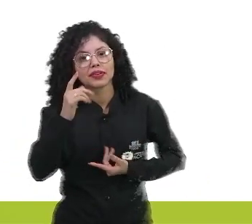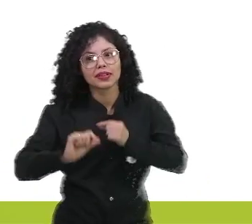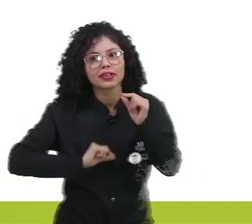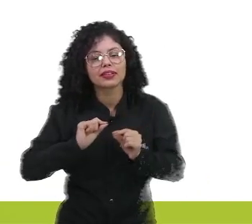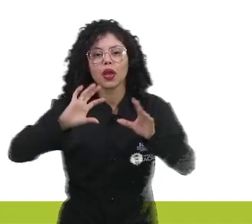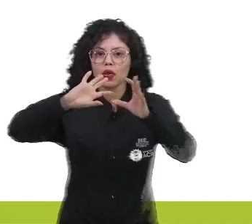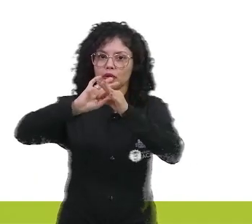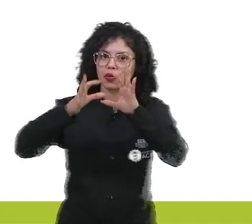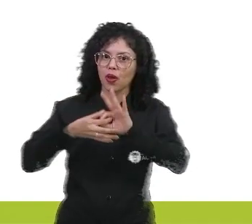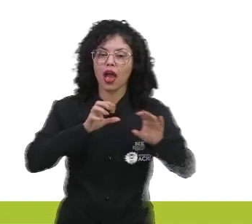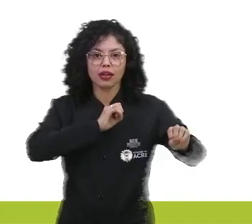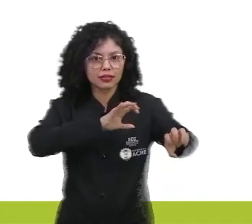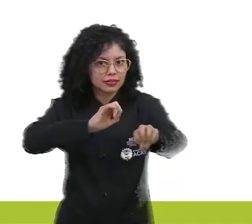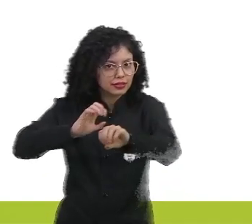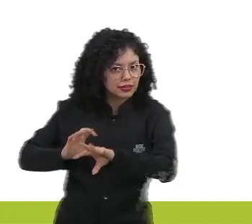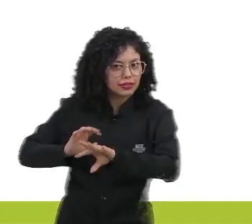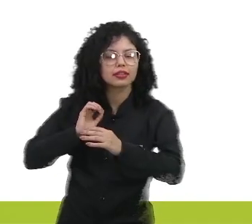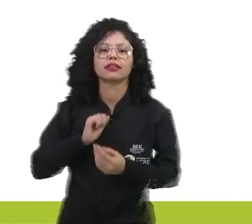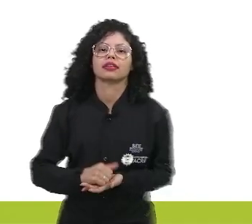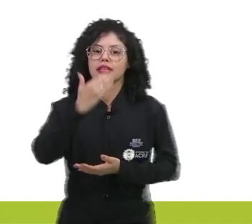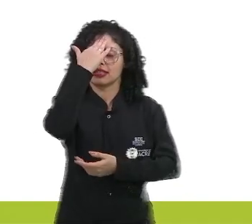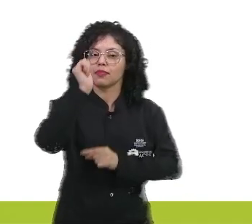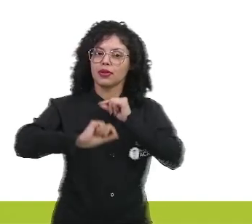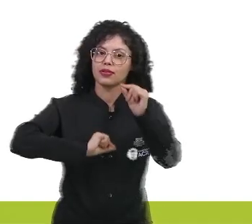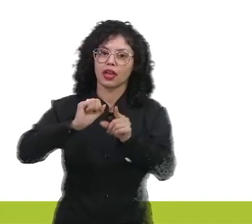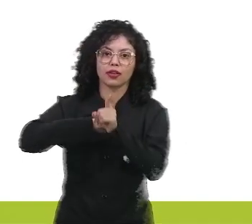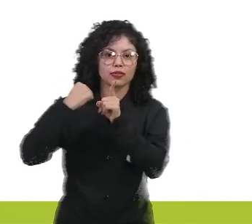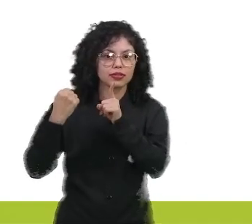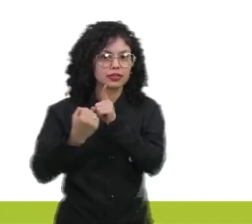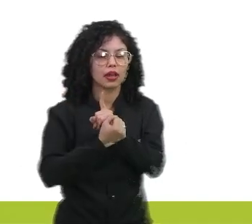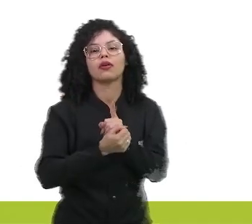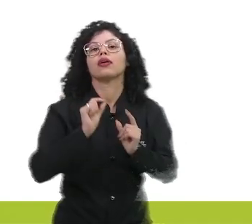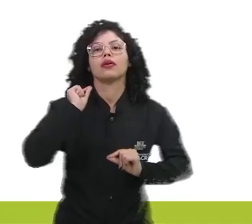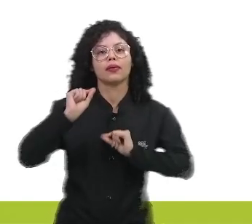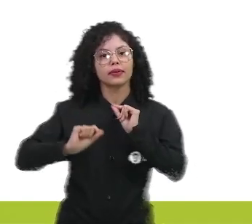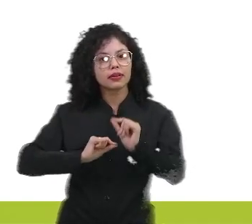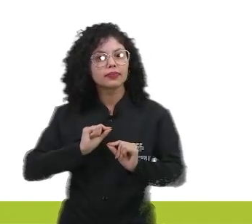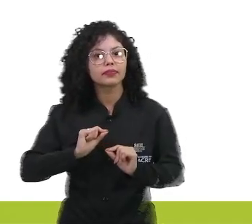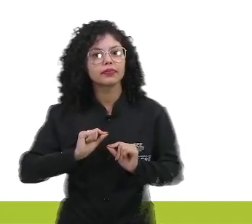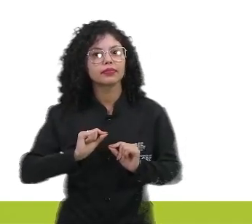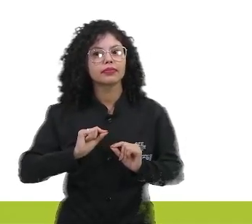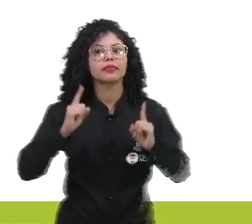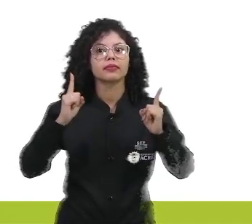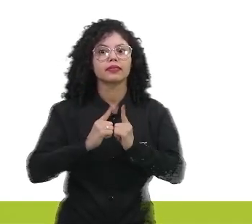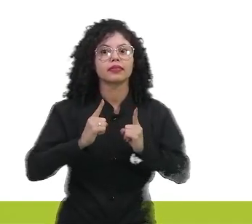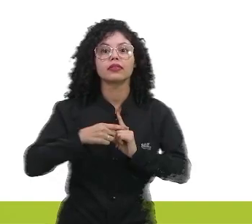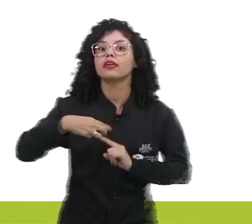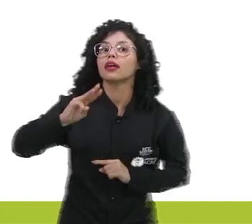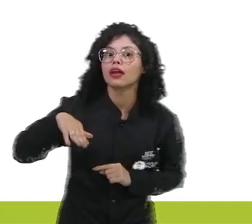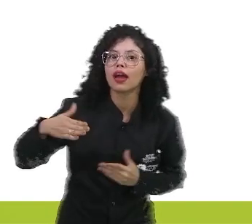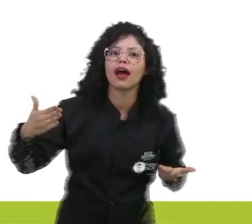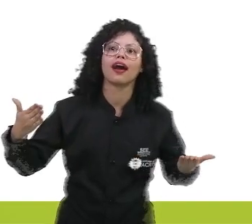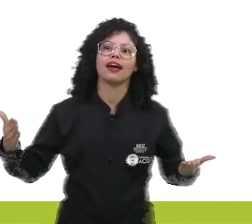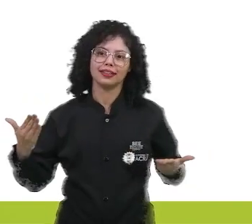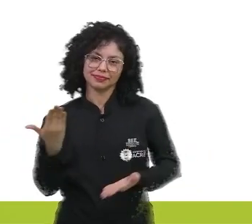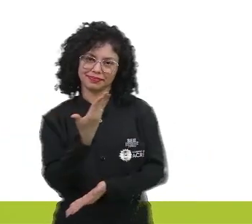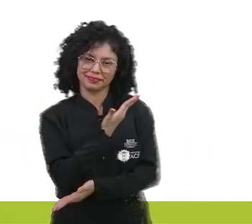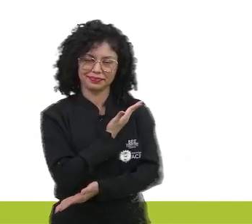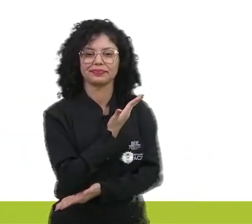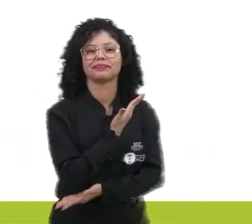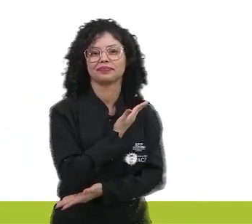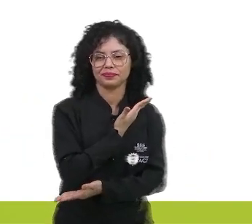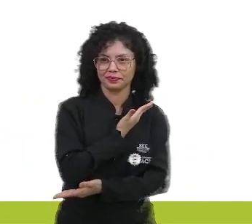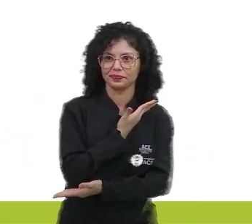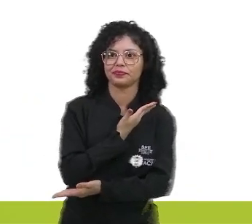no contexto educacional, sabendo que é social. Social, clientes, são os colegas. Aqui são